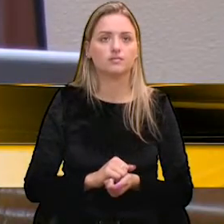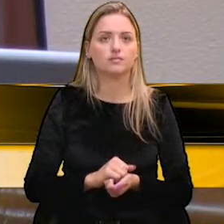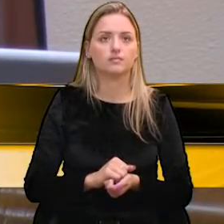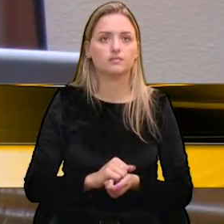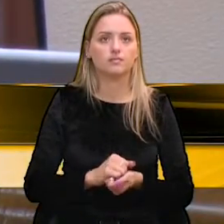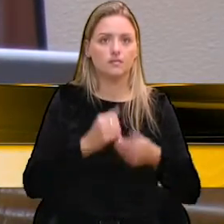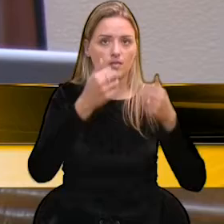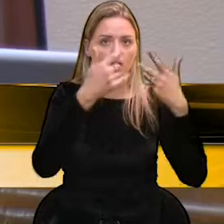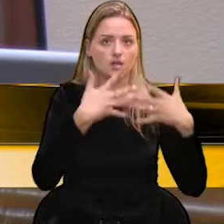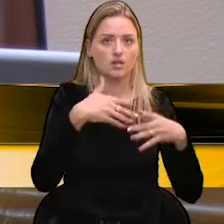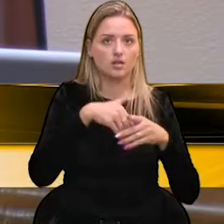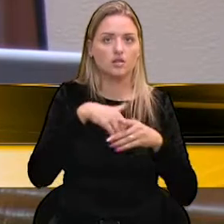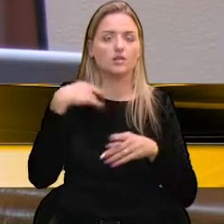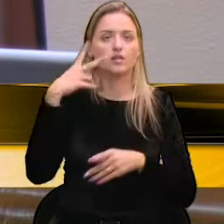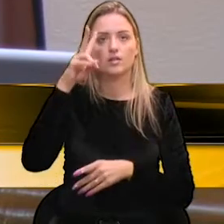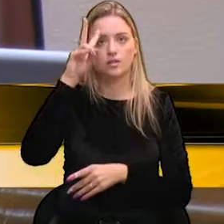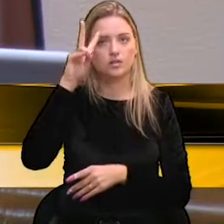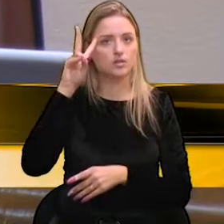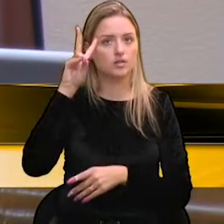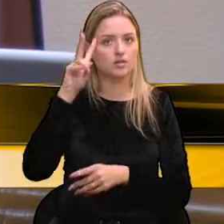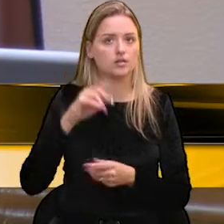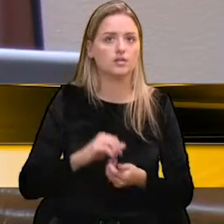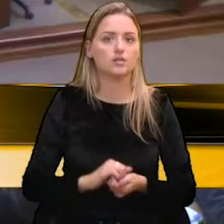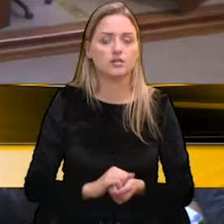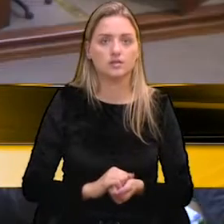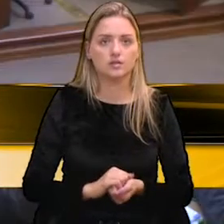Para declarar o voto, o vereador Velocino, ex.